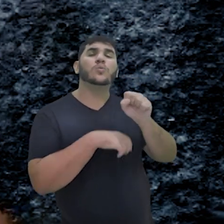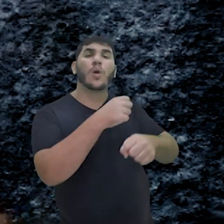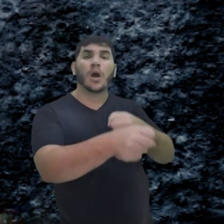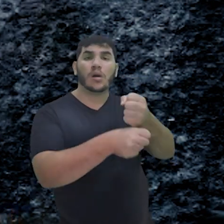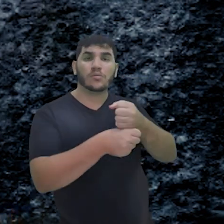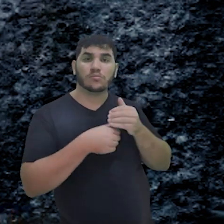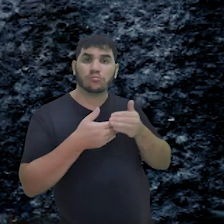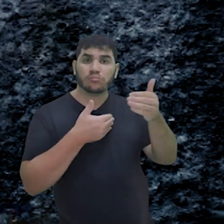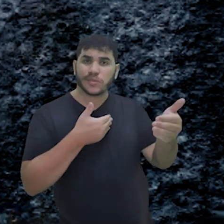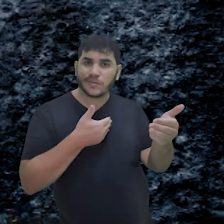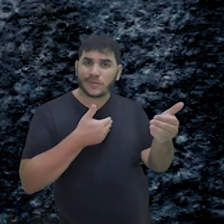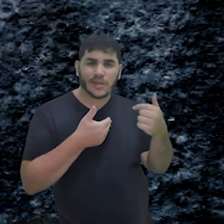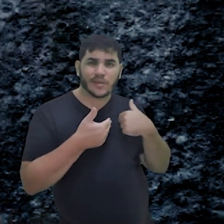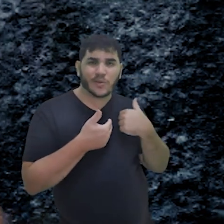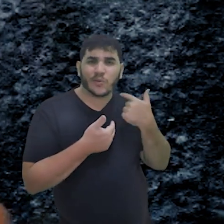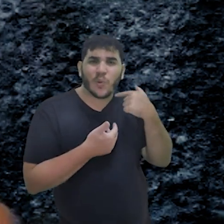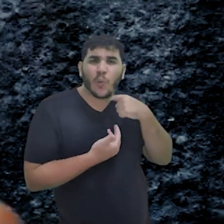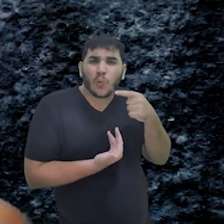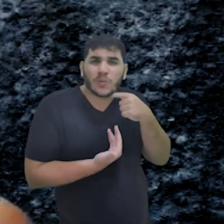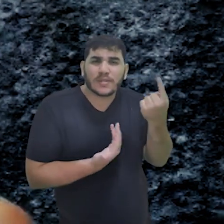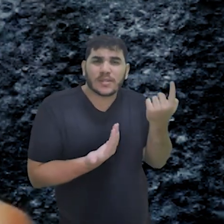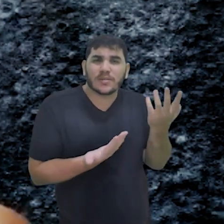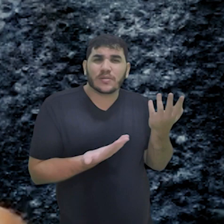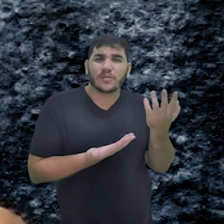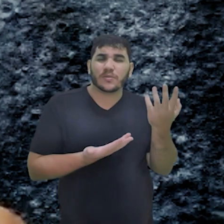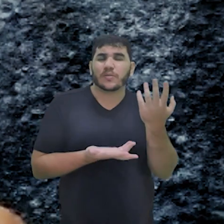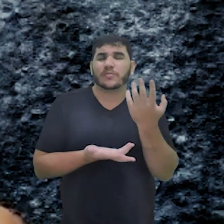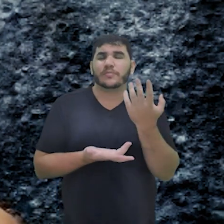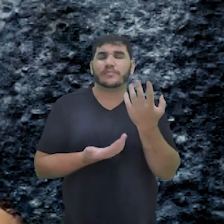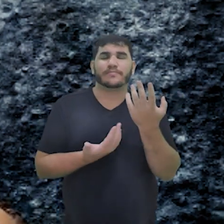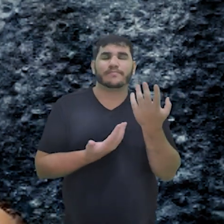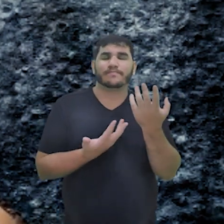né? Eu não consigo